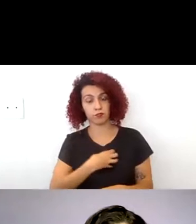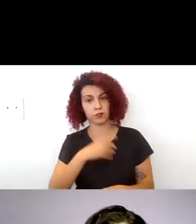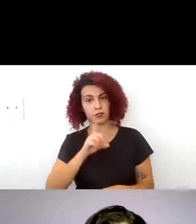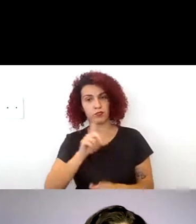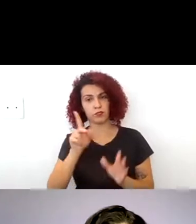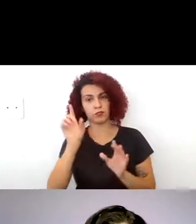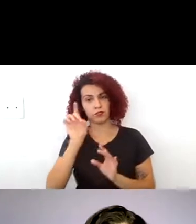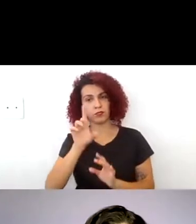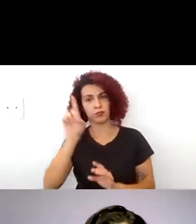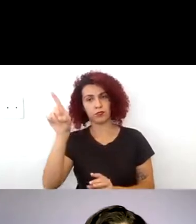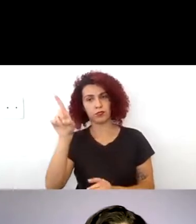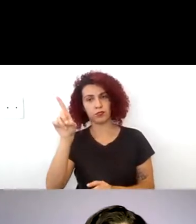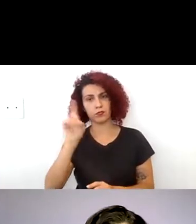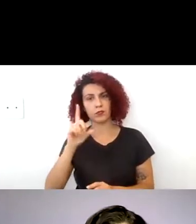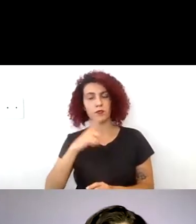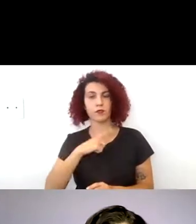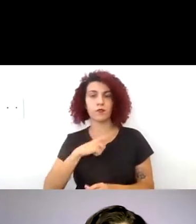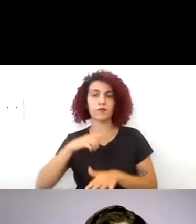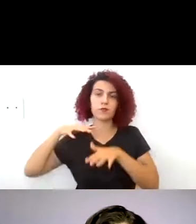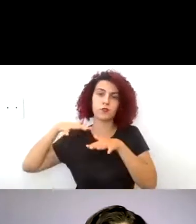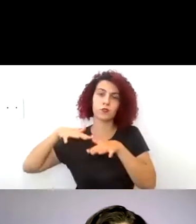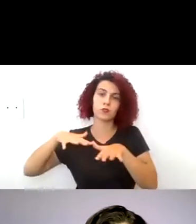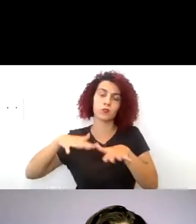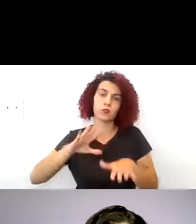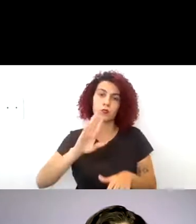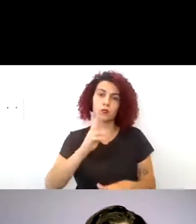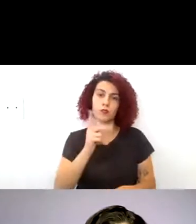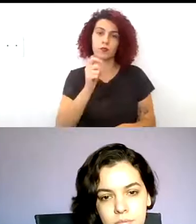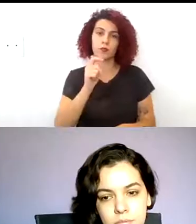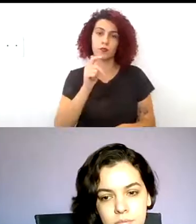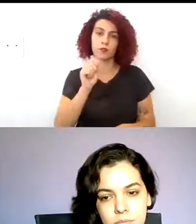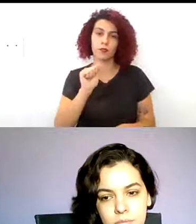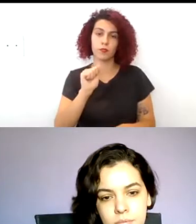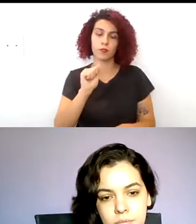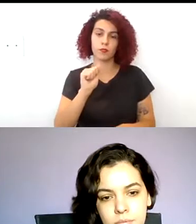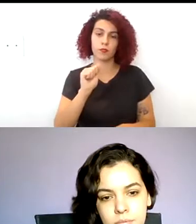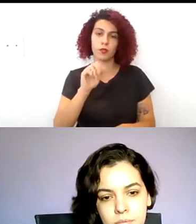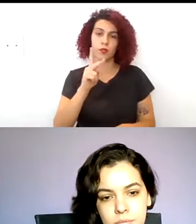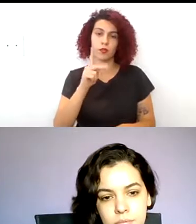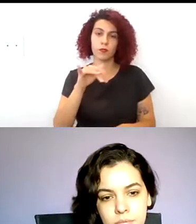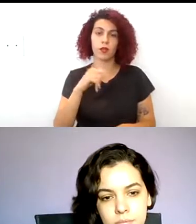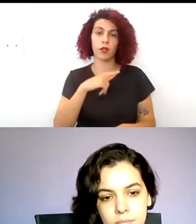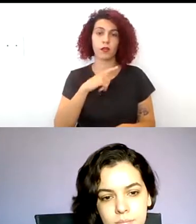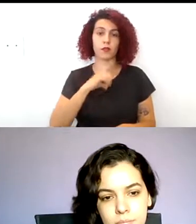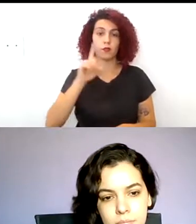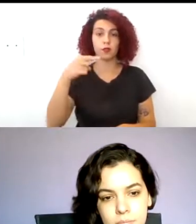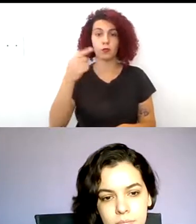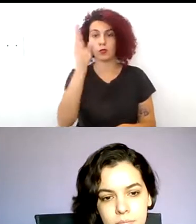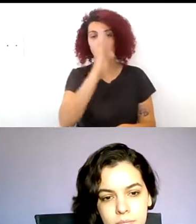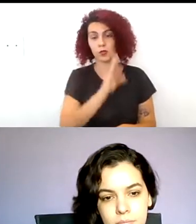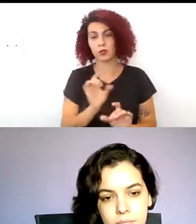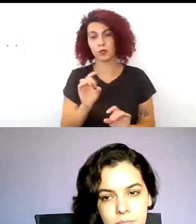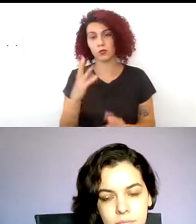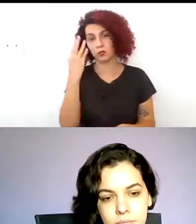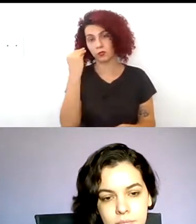mas aconteceu um monte na Bahia E aí alguns meses depois a gente vai ter independência do Brasil apenas para tirar foto